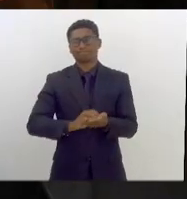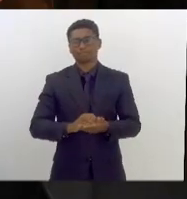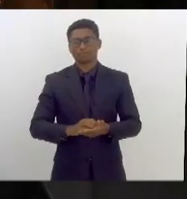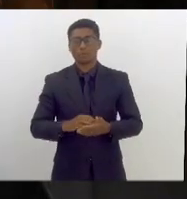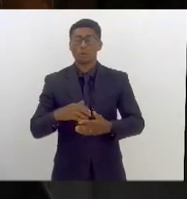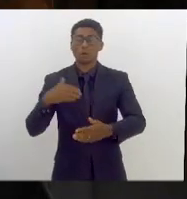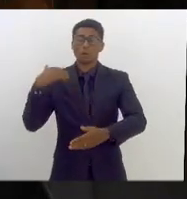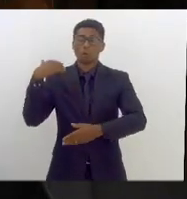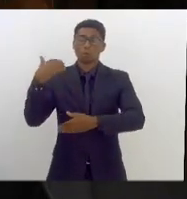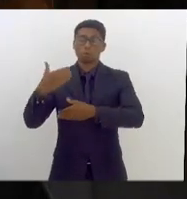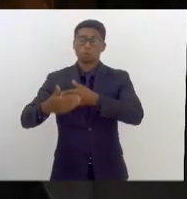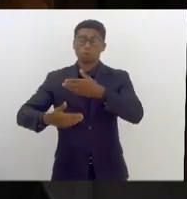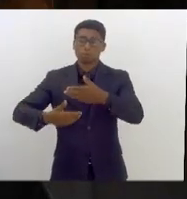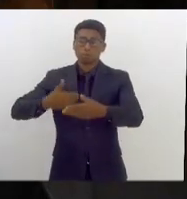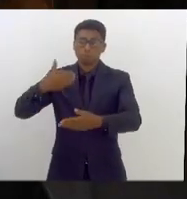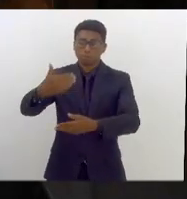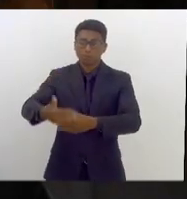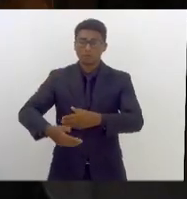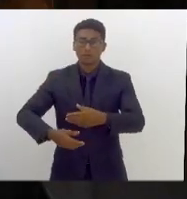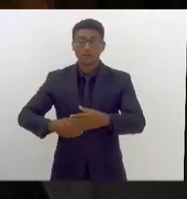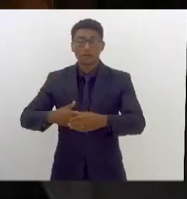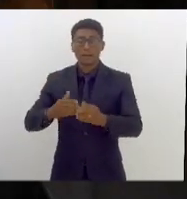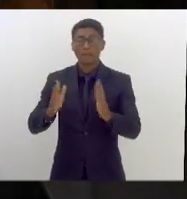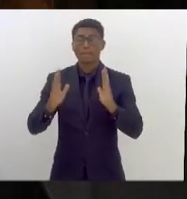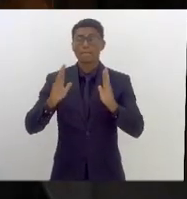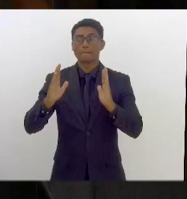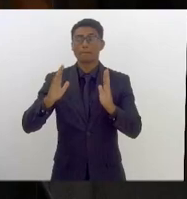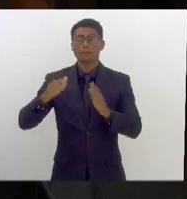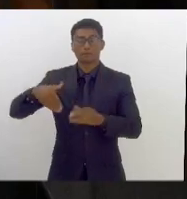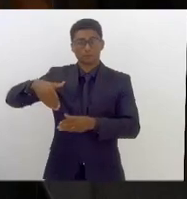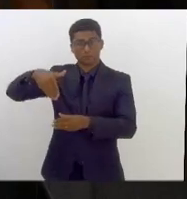das luzes, no período eleitoral,